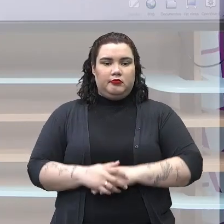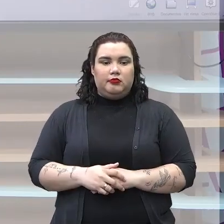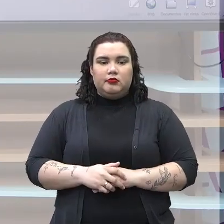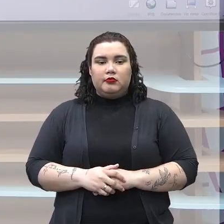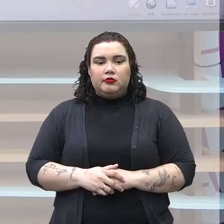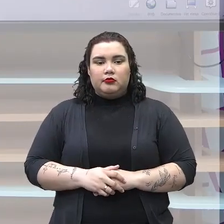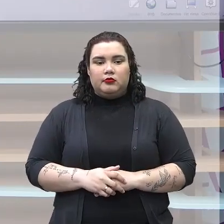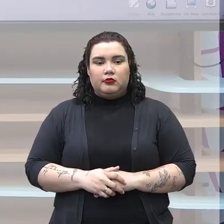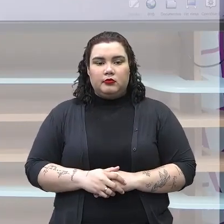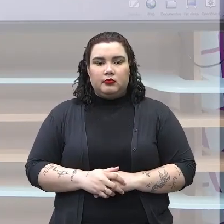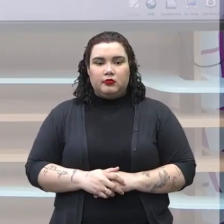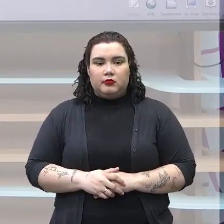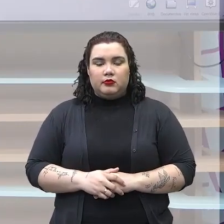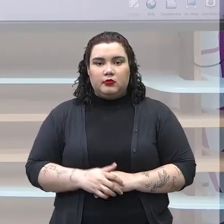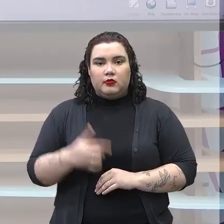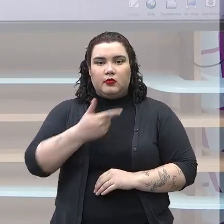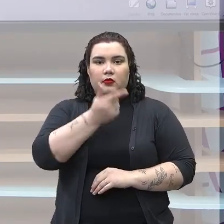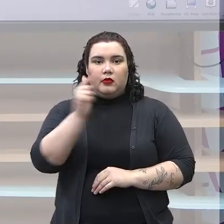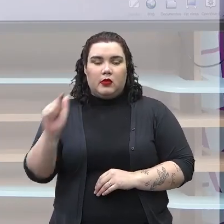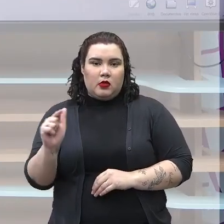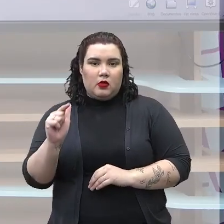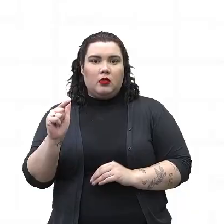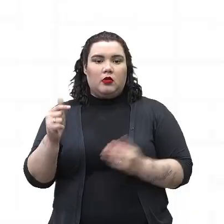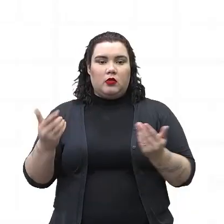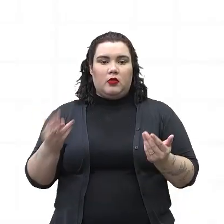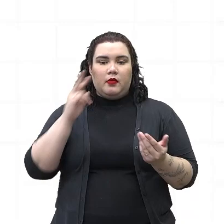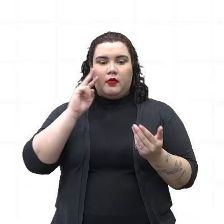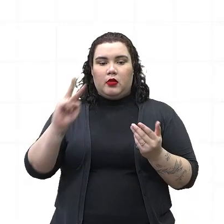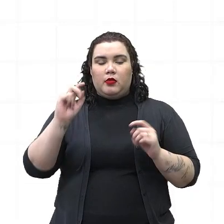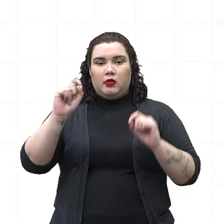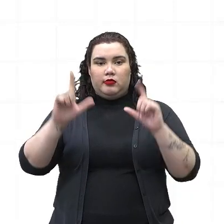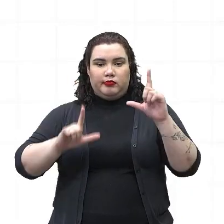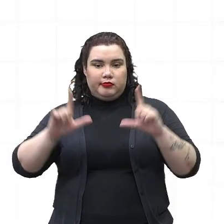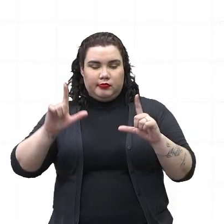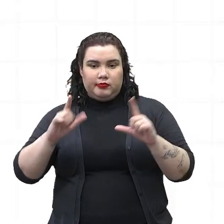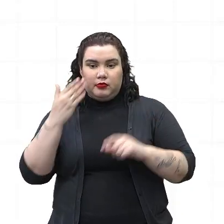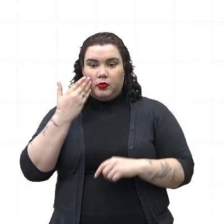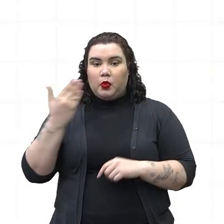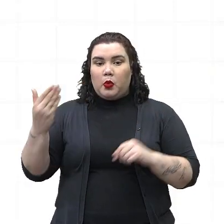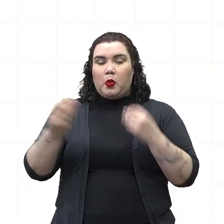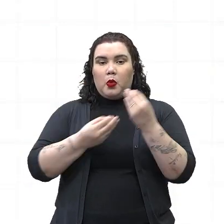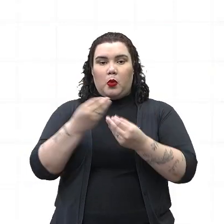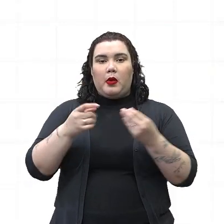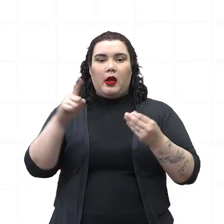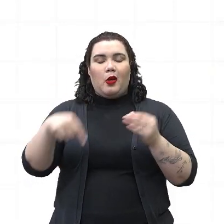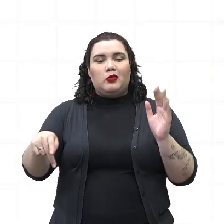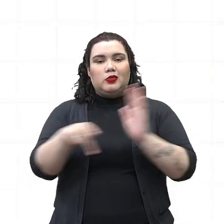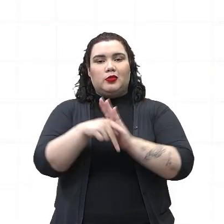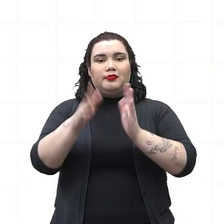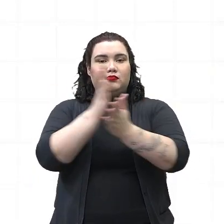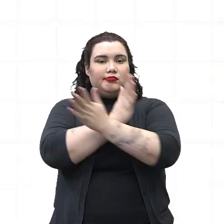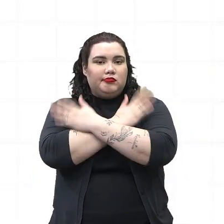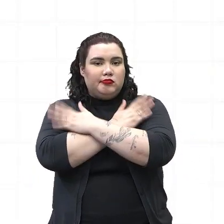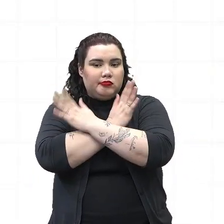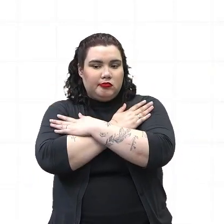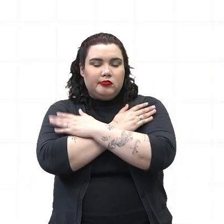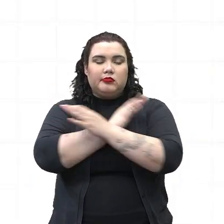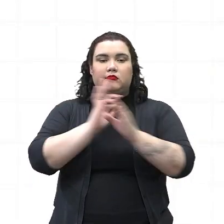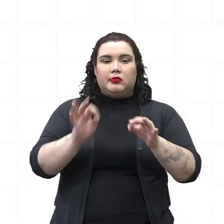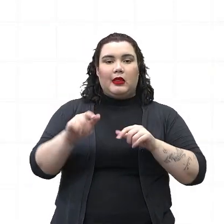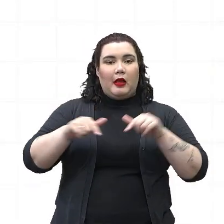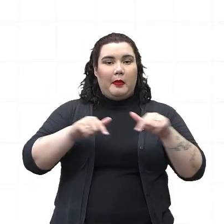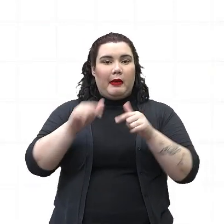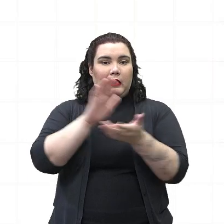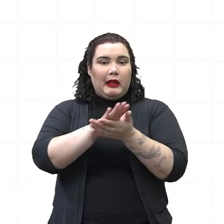situações ali, né? Outra situação que a gente vai ver apenas na tela agora é a questão do desemprego, né? Aquela mesma situação da